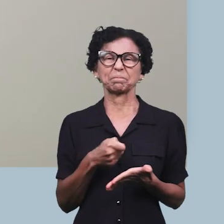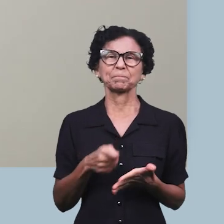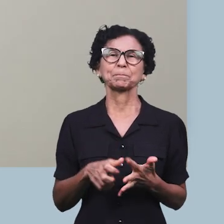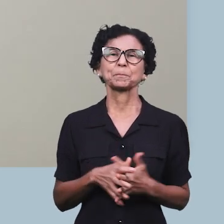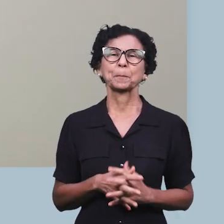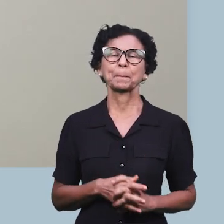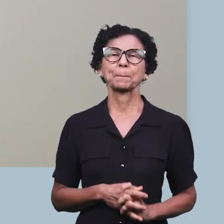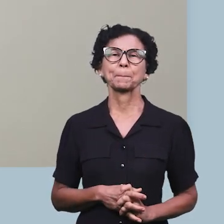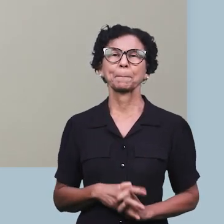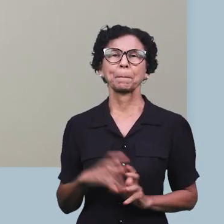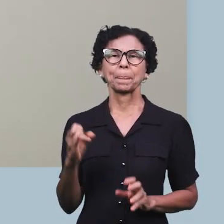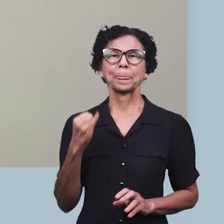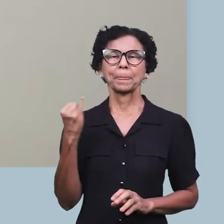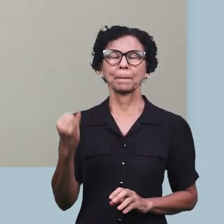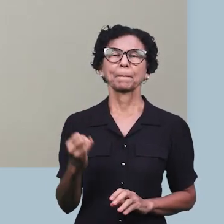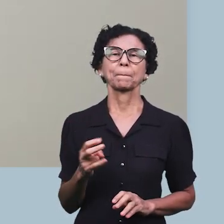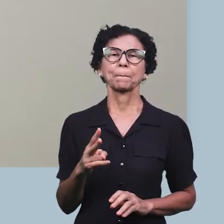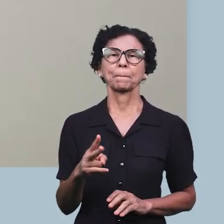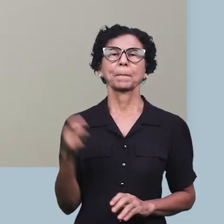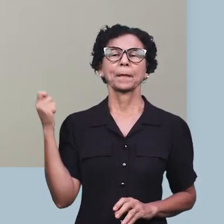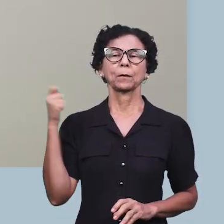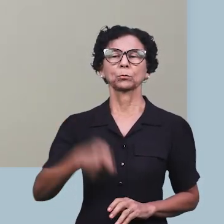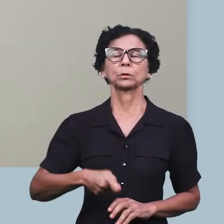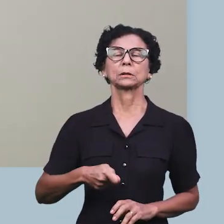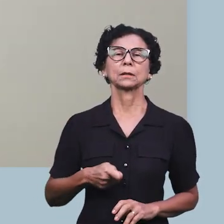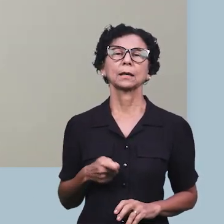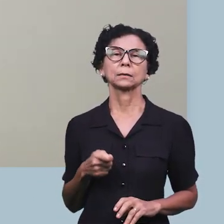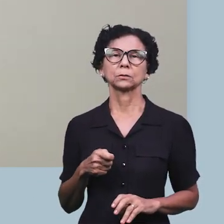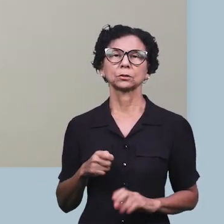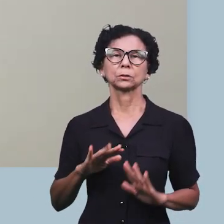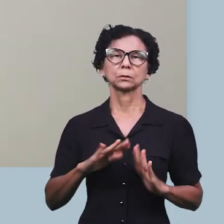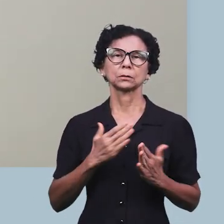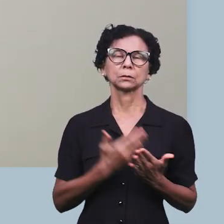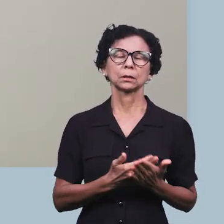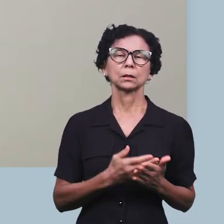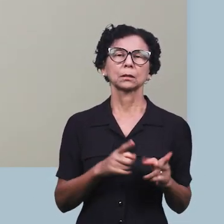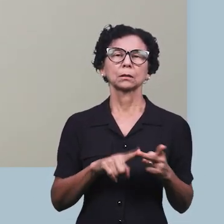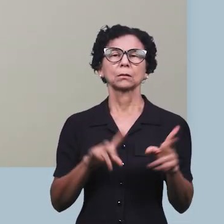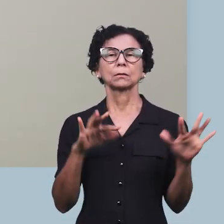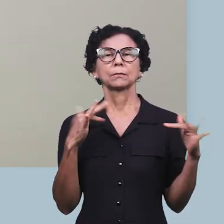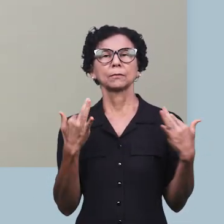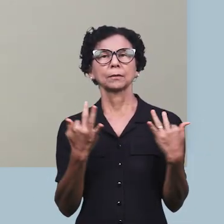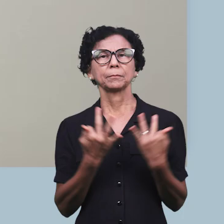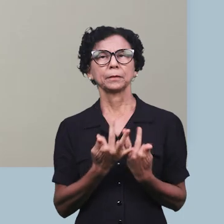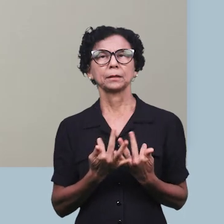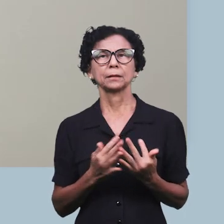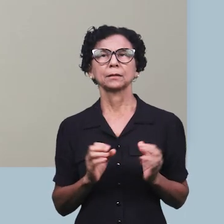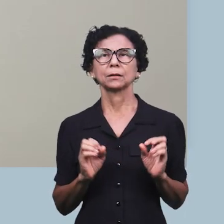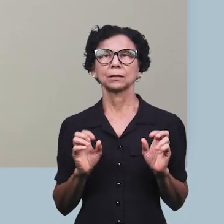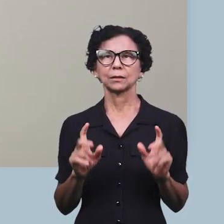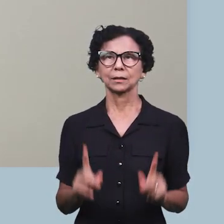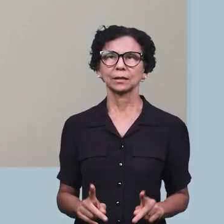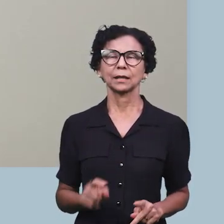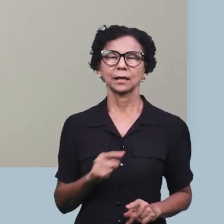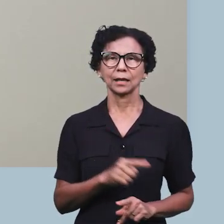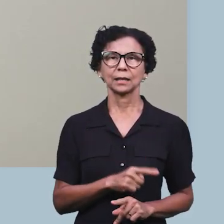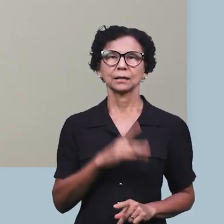importante a gente manter a nossa autoridade ali em sala de aula ou na família também,